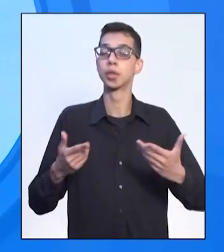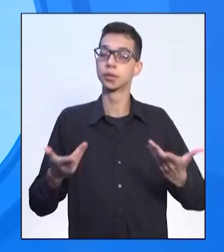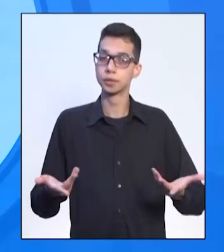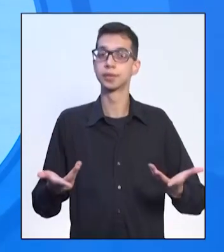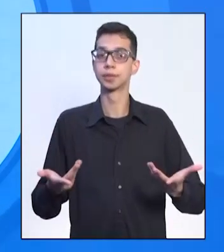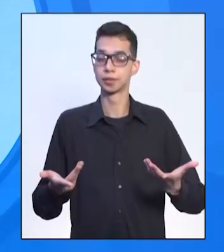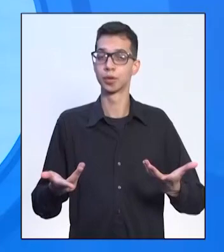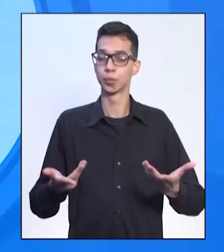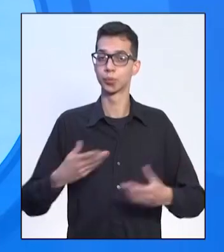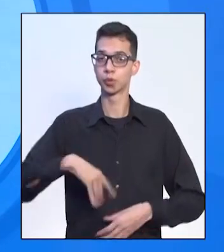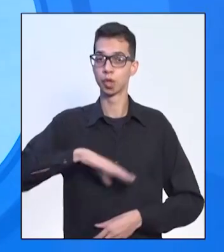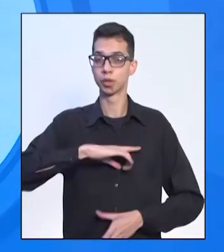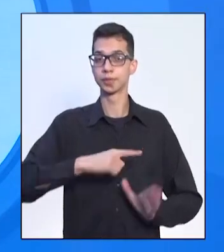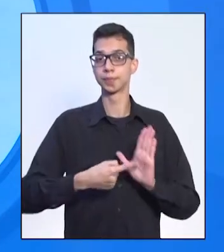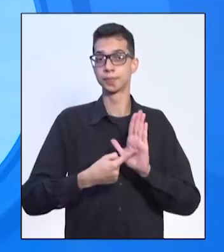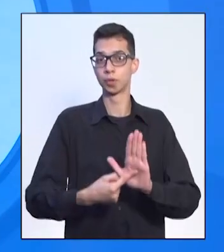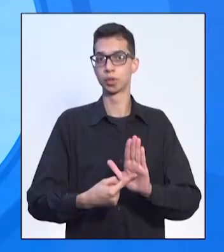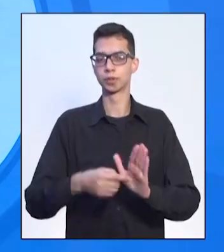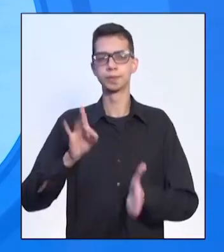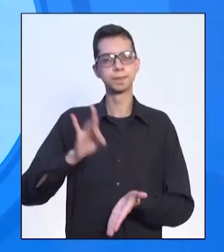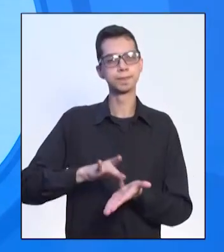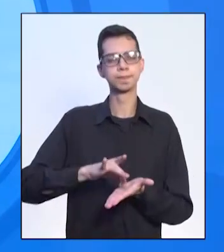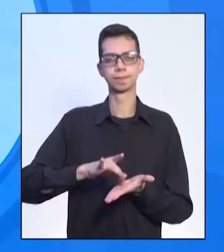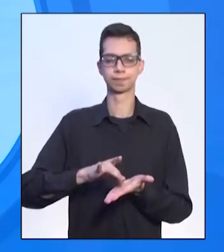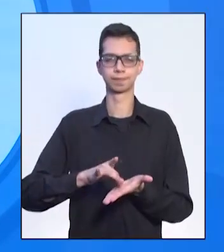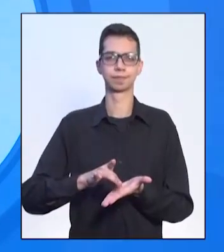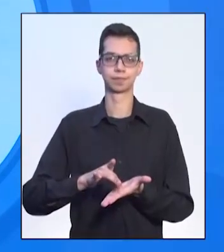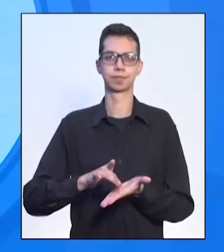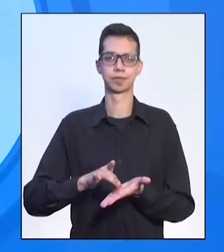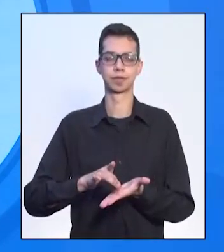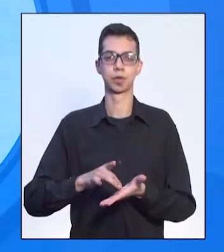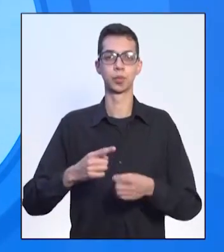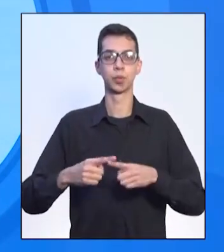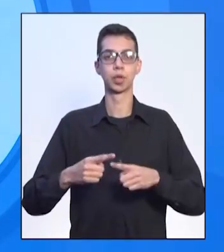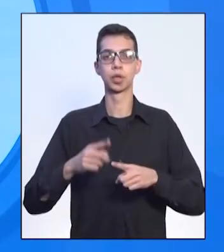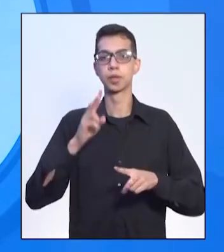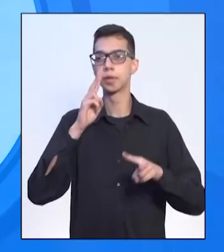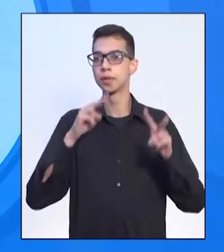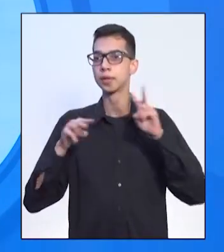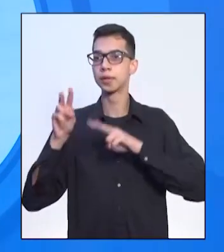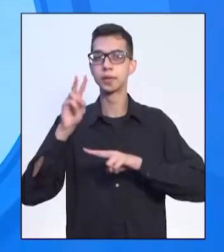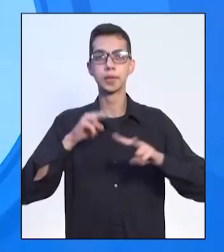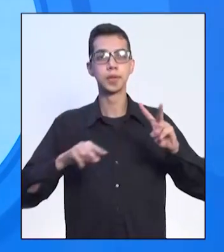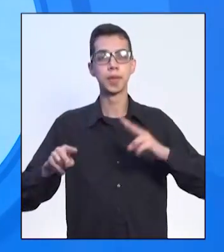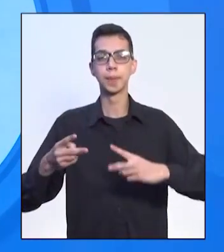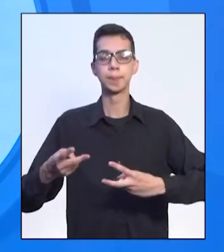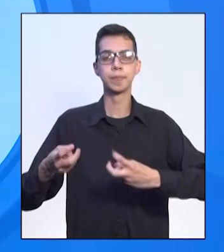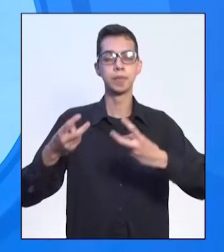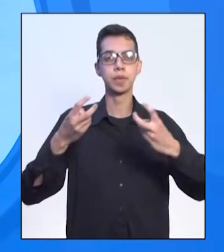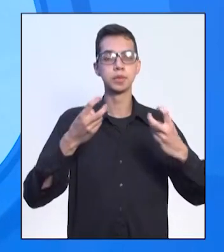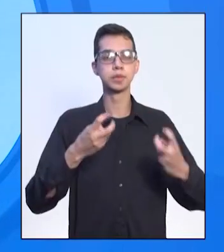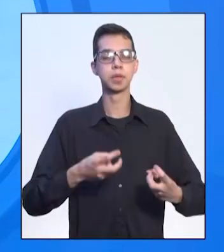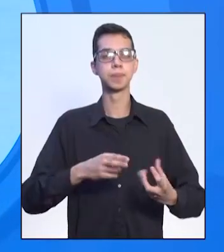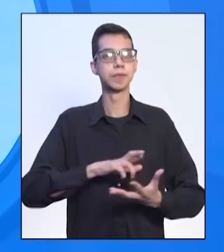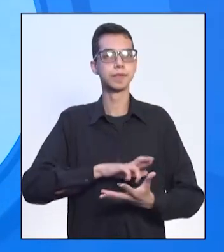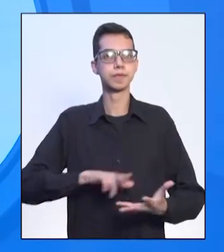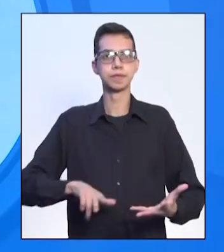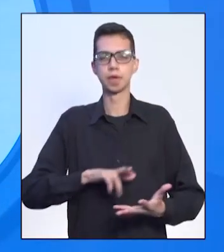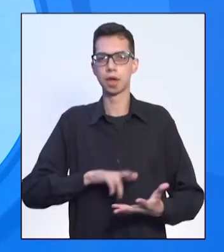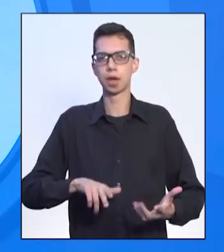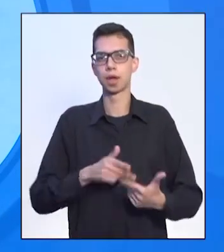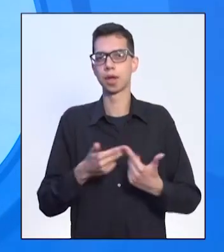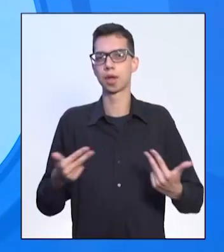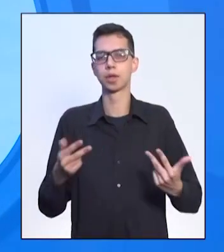gente transcende a realidade imediata. Nós vamos para outros mundos, né? Vamos para outras dimensões, digamos assim. E,